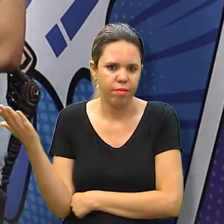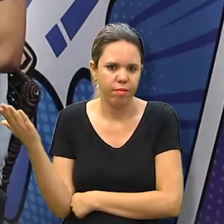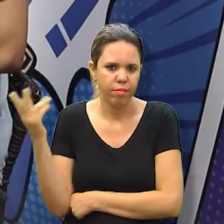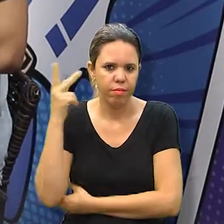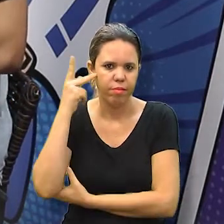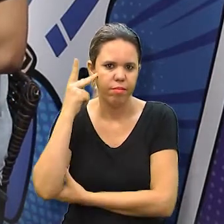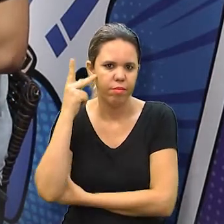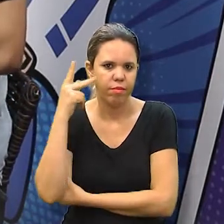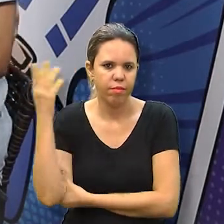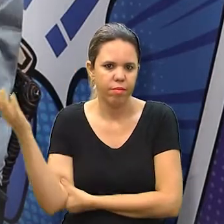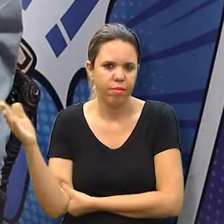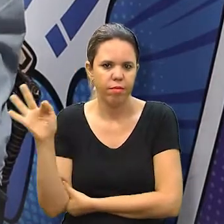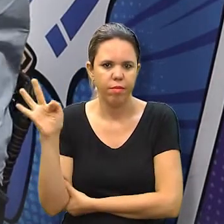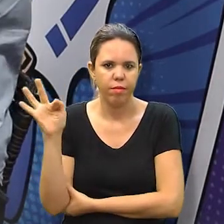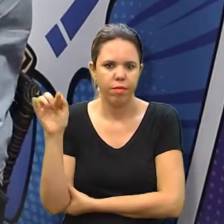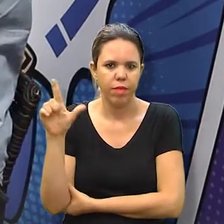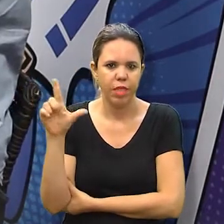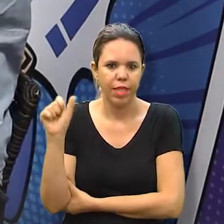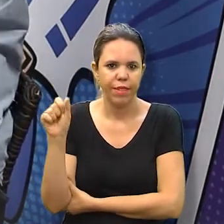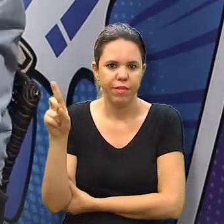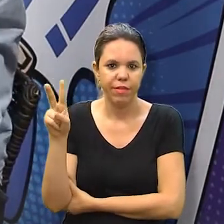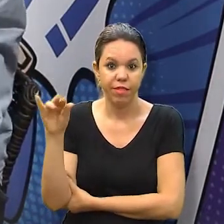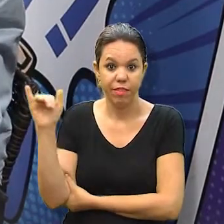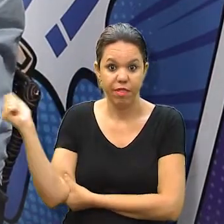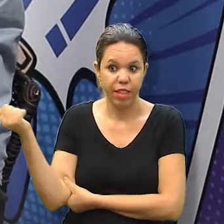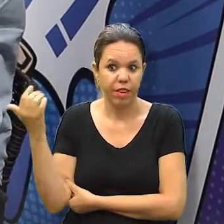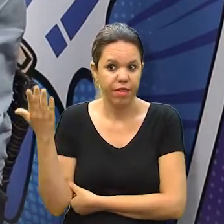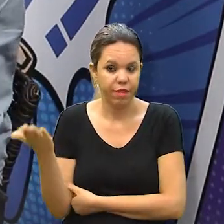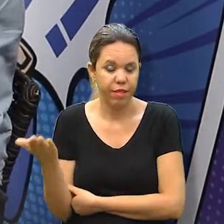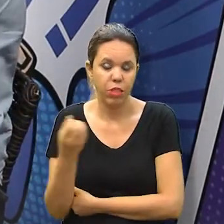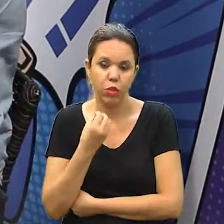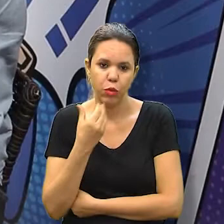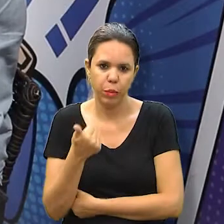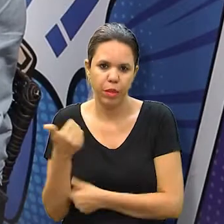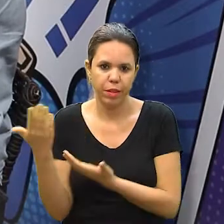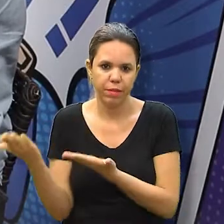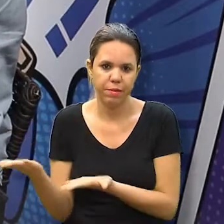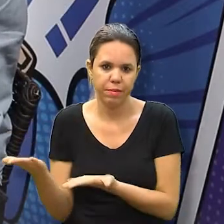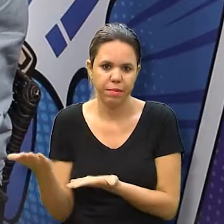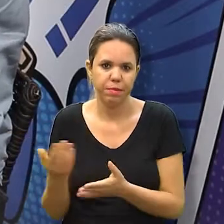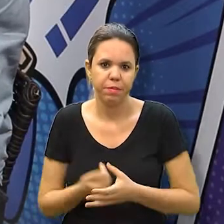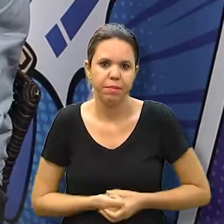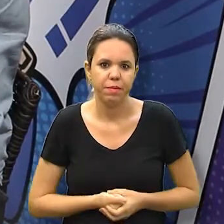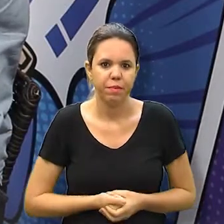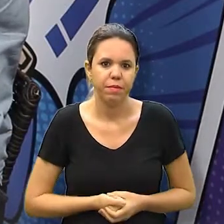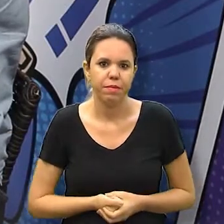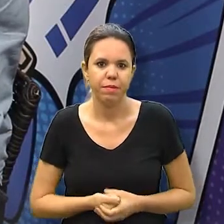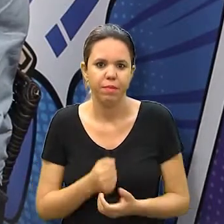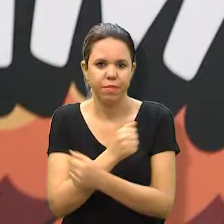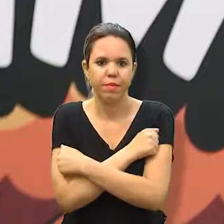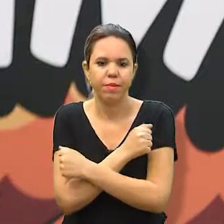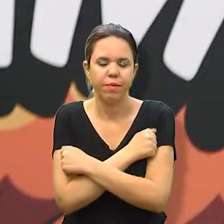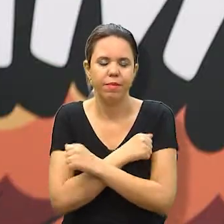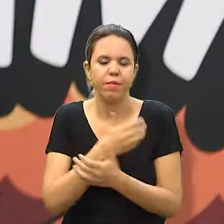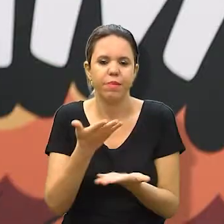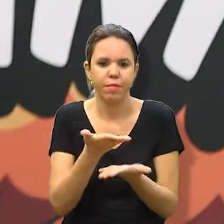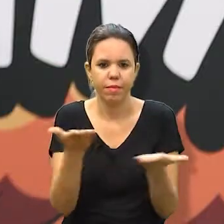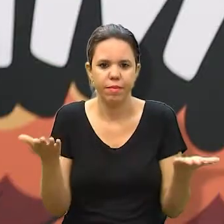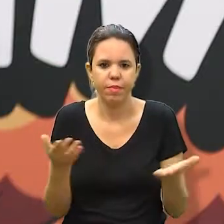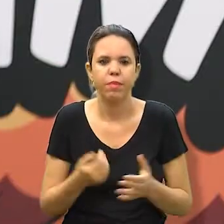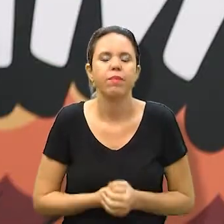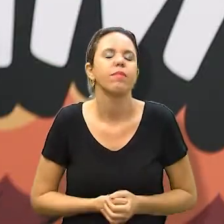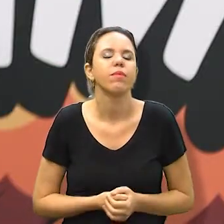comigo, diretamente de São Paulo, é a Flávia. Tudo bem, Flávia? Tudo bem, e vocês? Um abraço para todos aí.